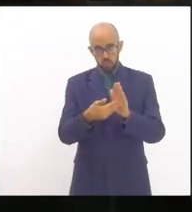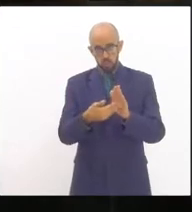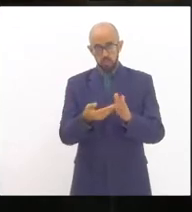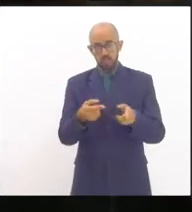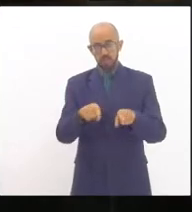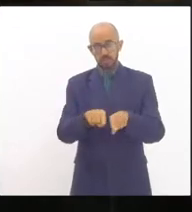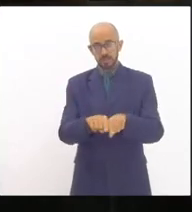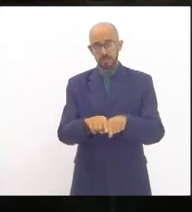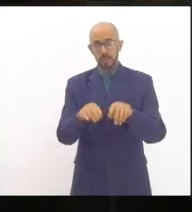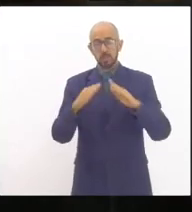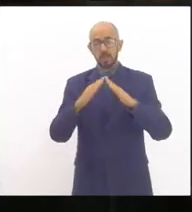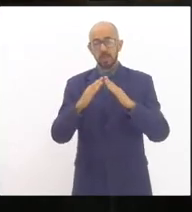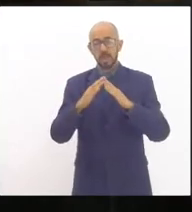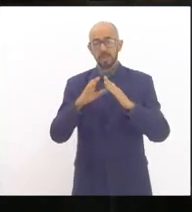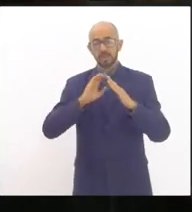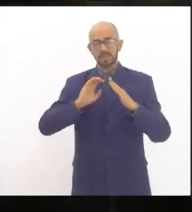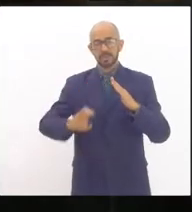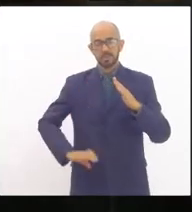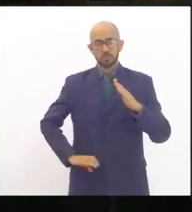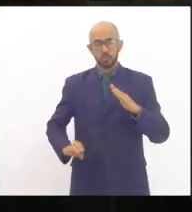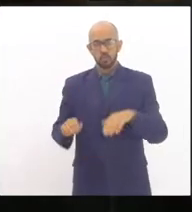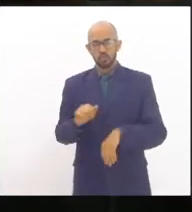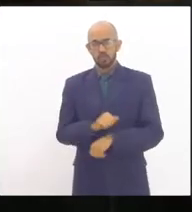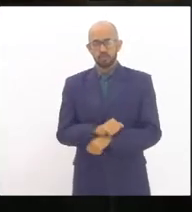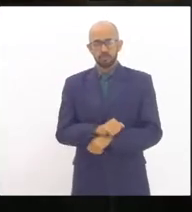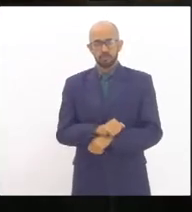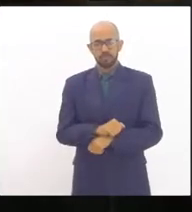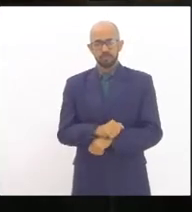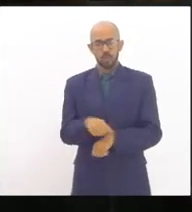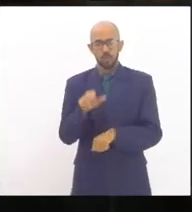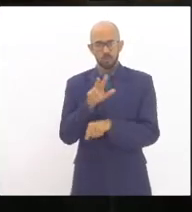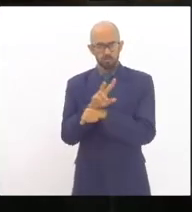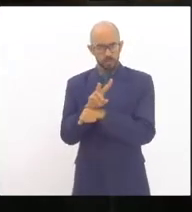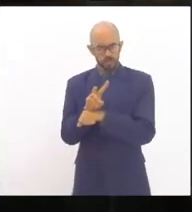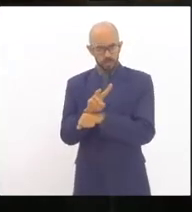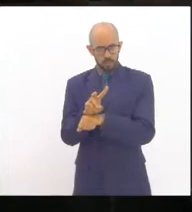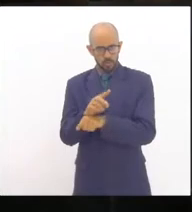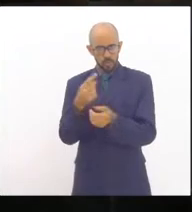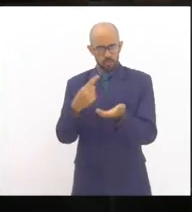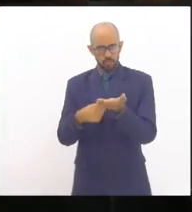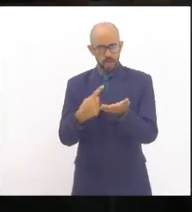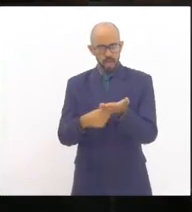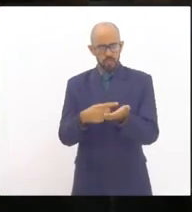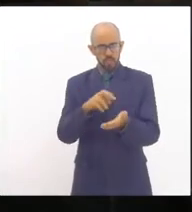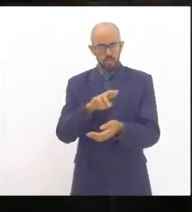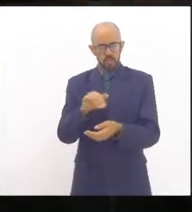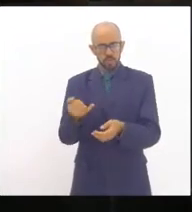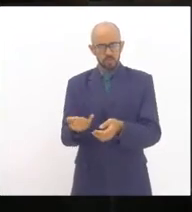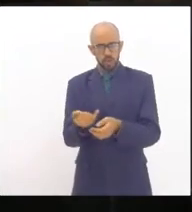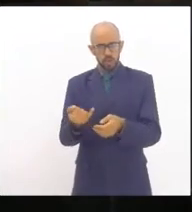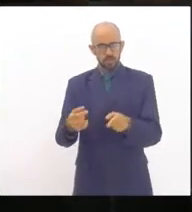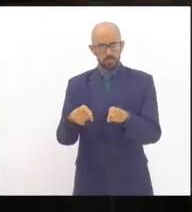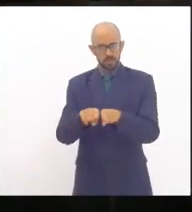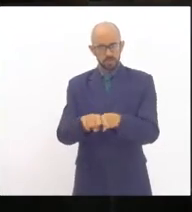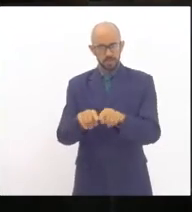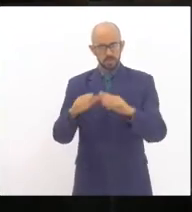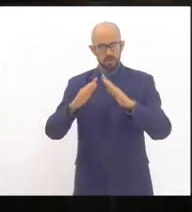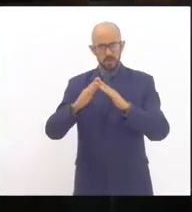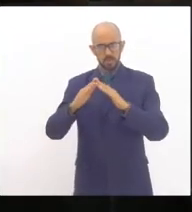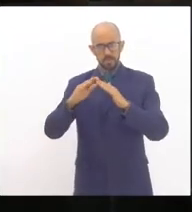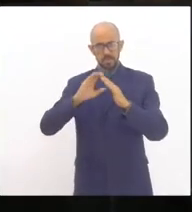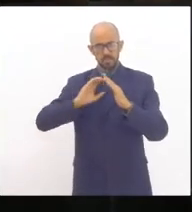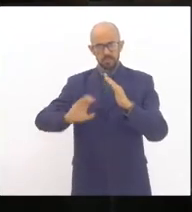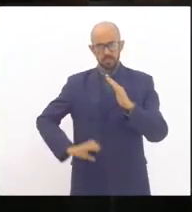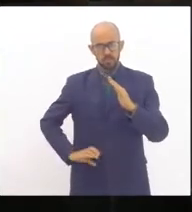Casa Civil Observatório pacto RJ em parceria com a Casa Civil